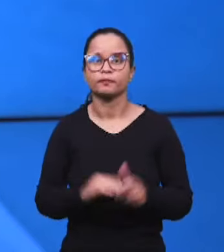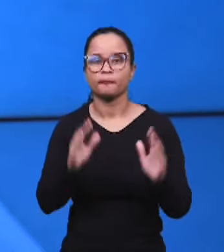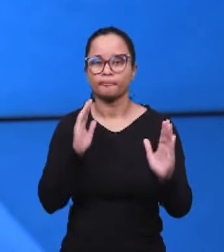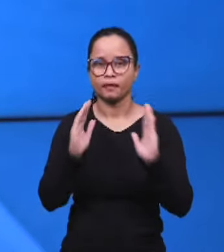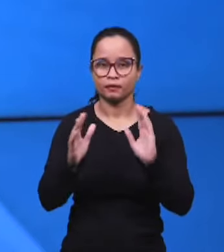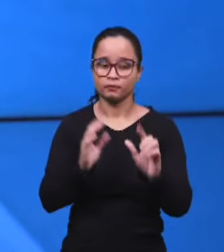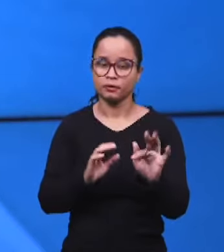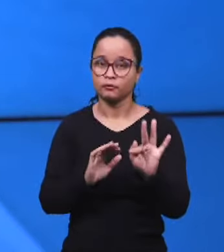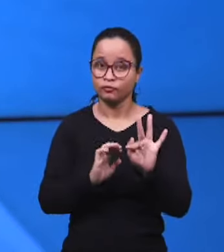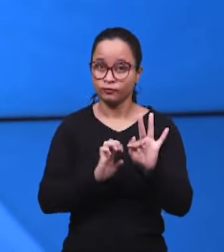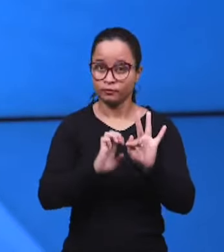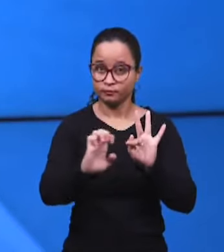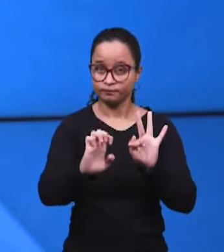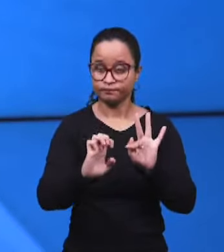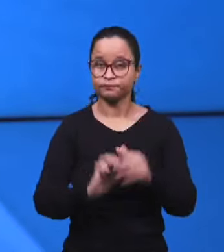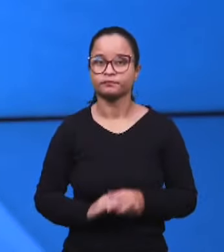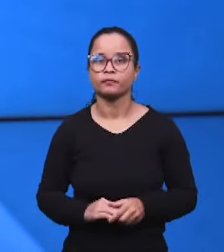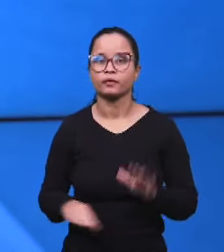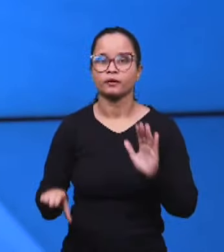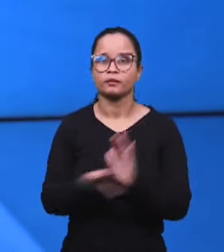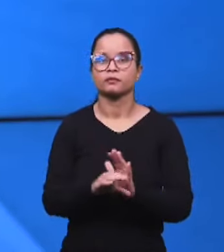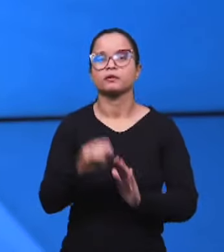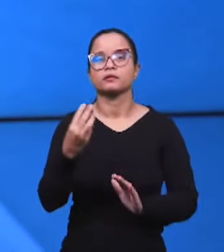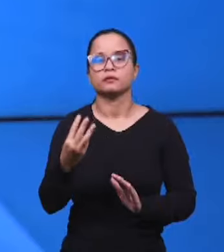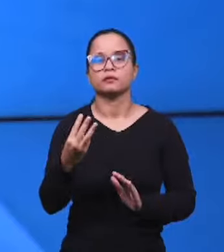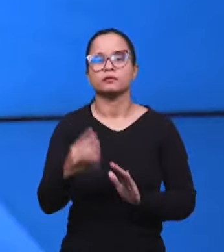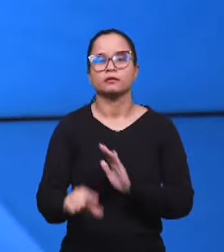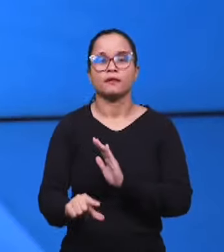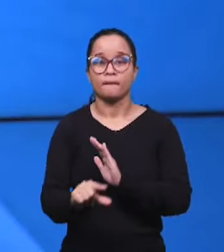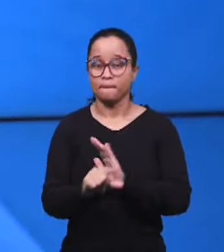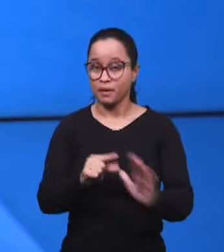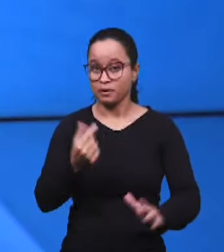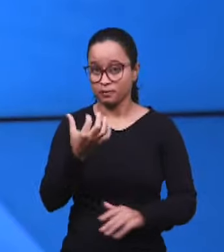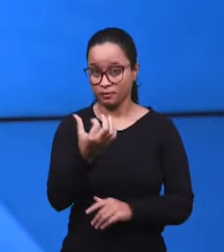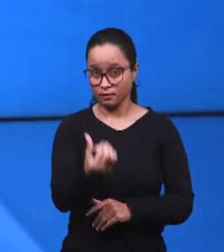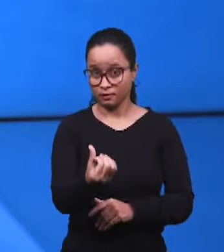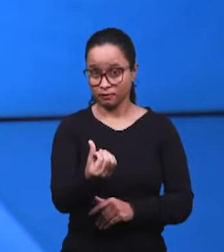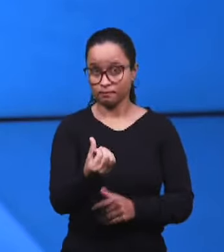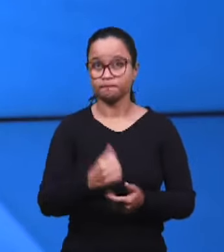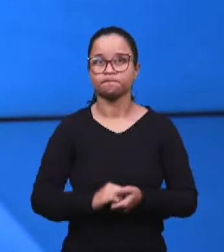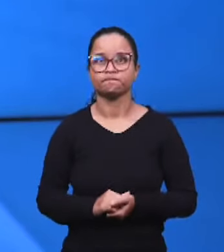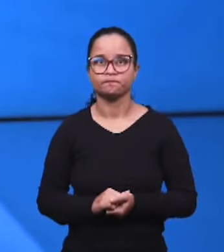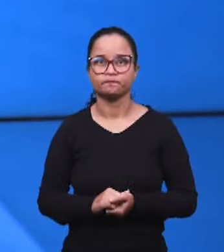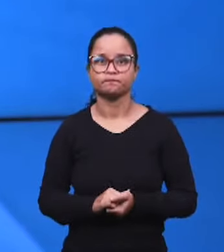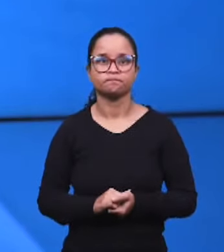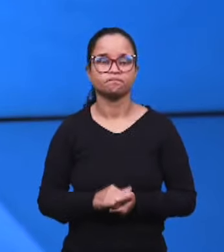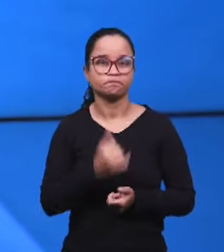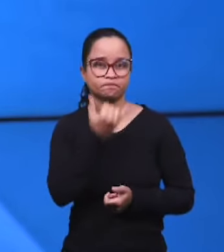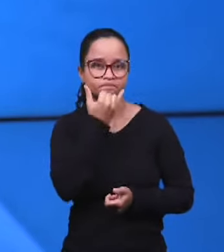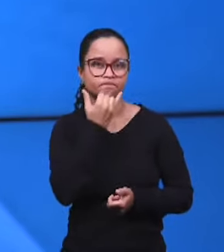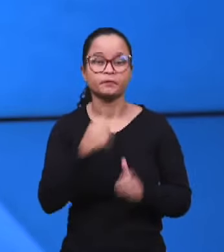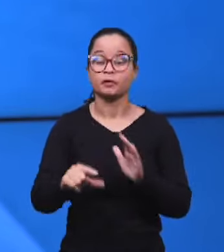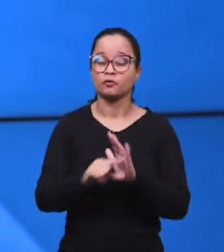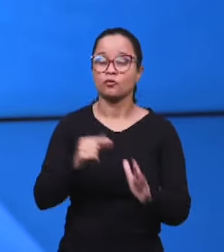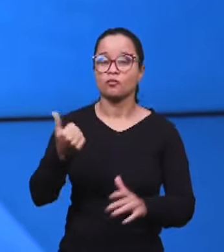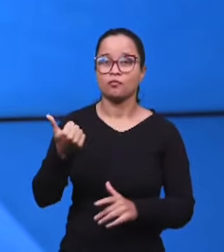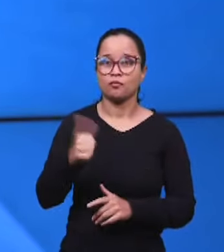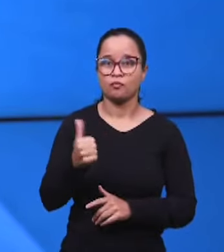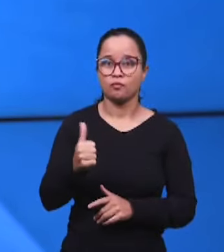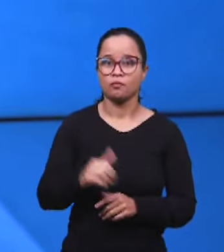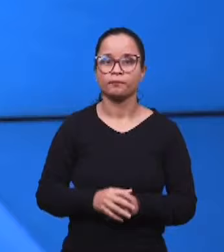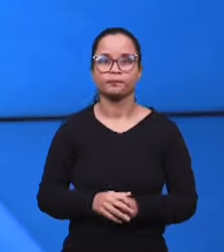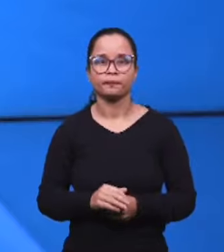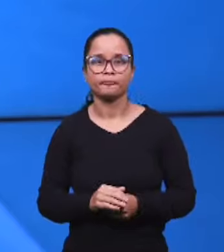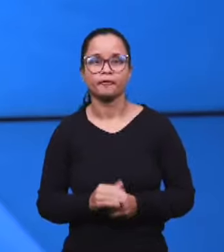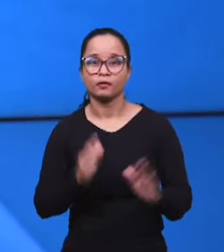de Filadélfia, no capítulo 3, verso 6, né? No verso 11, e o tempo